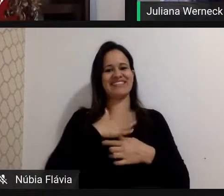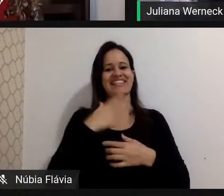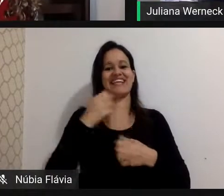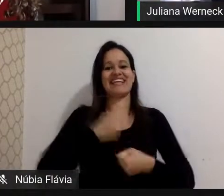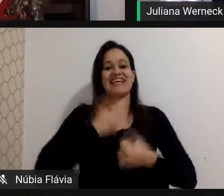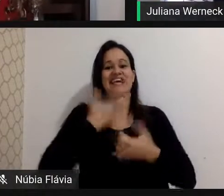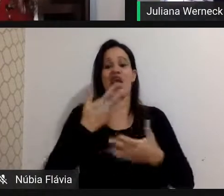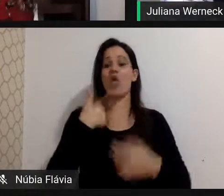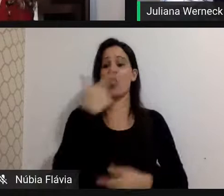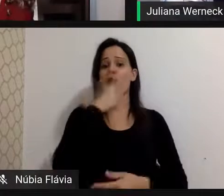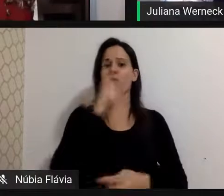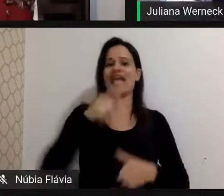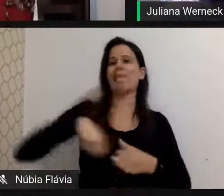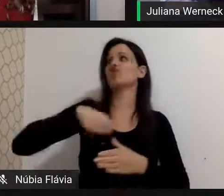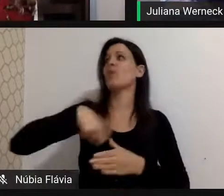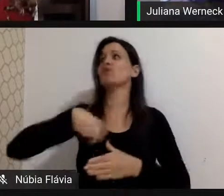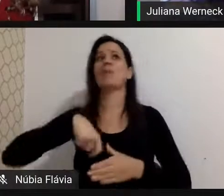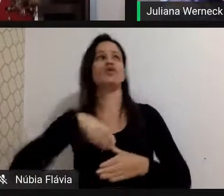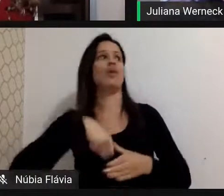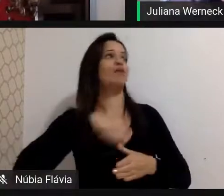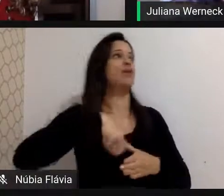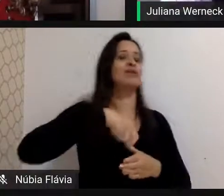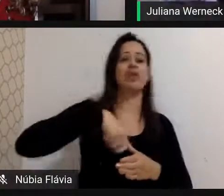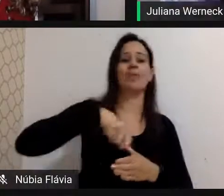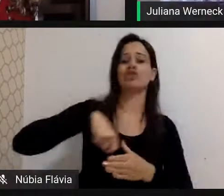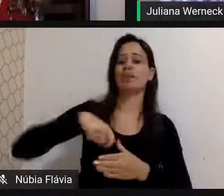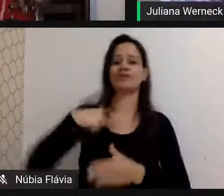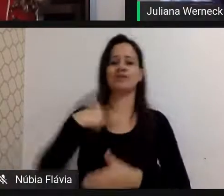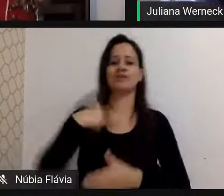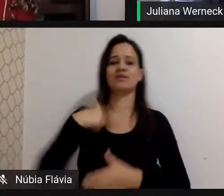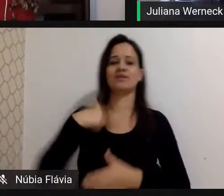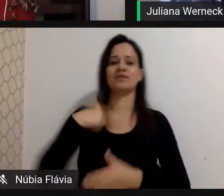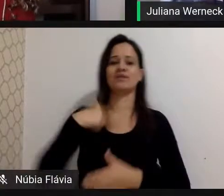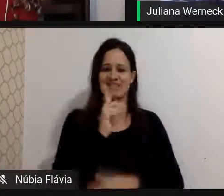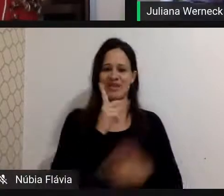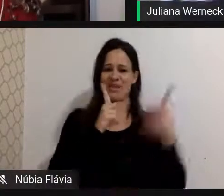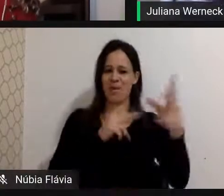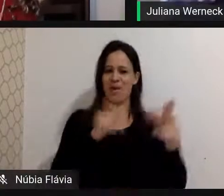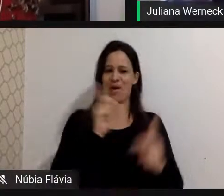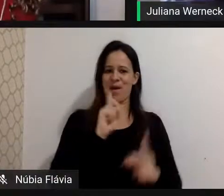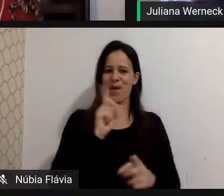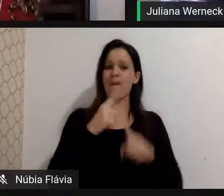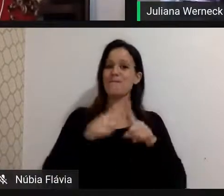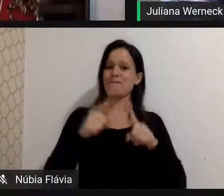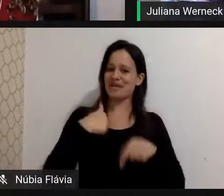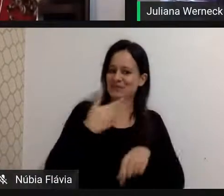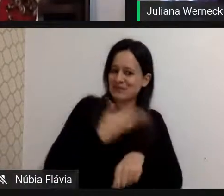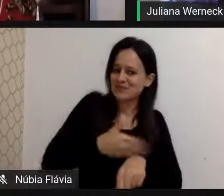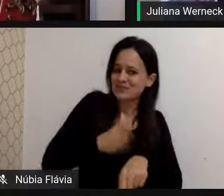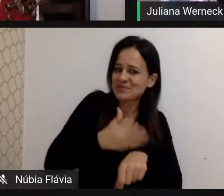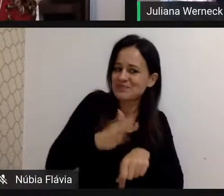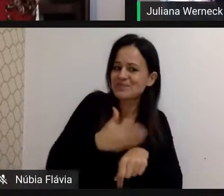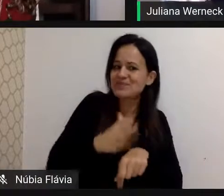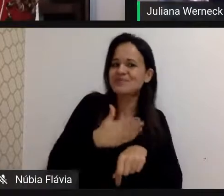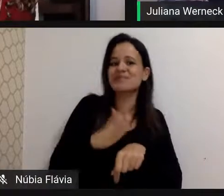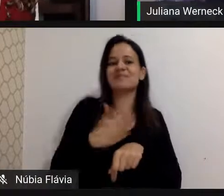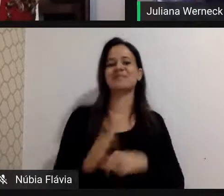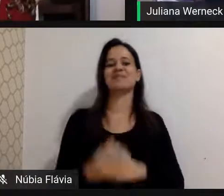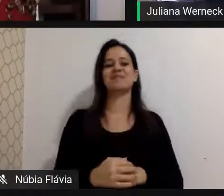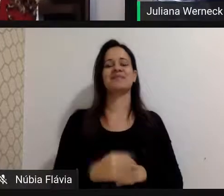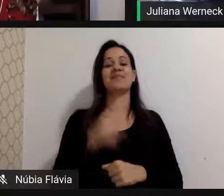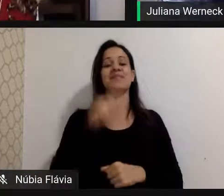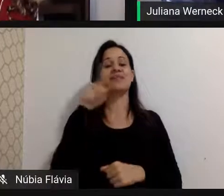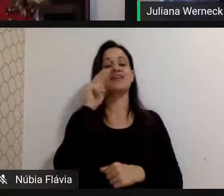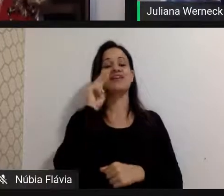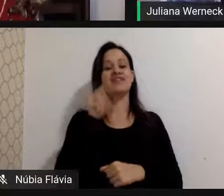tempo, mas pelo menos consigo fazer um purê de batatas. É igual o Raí, então, quem viu o vídeo que a gente fez, o